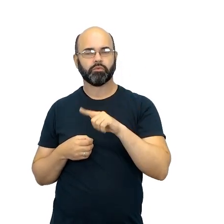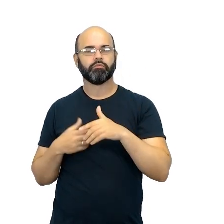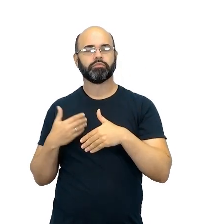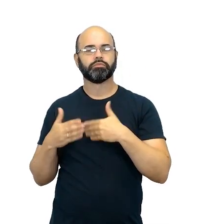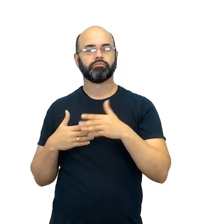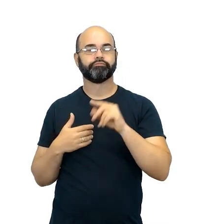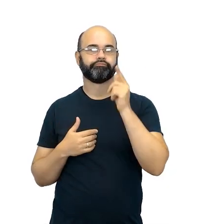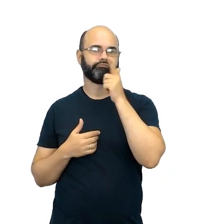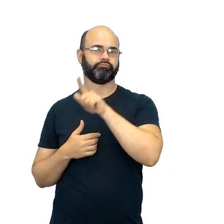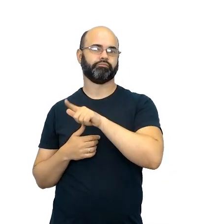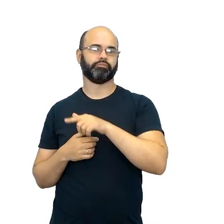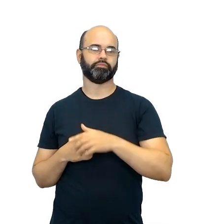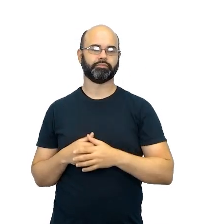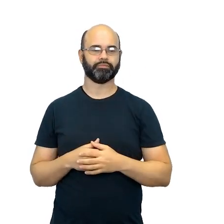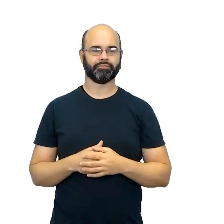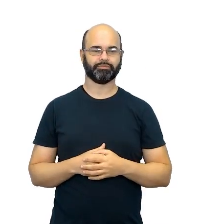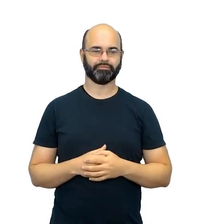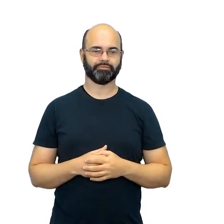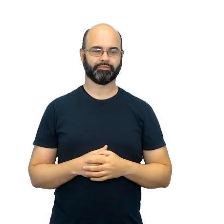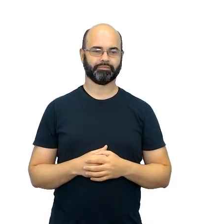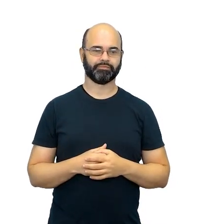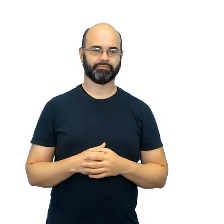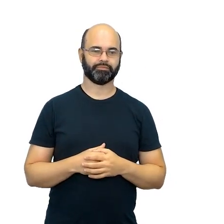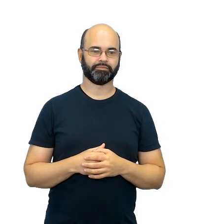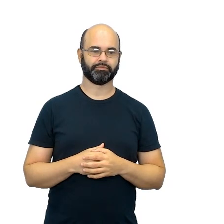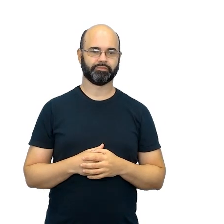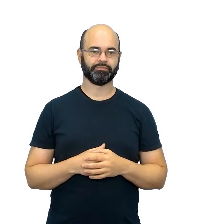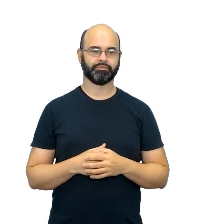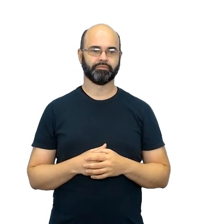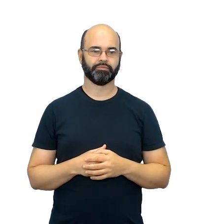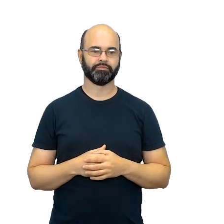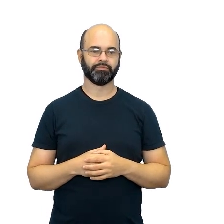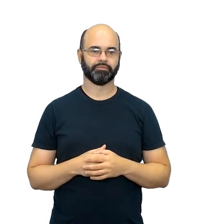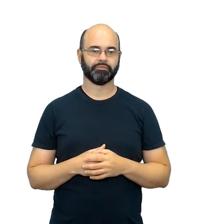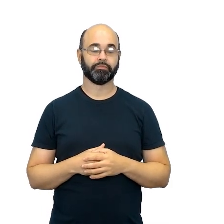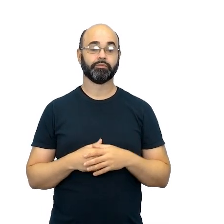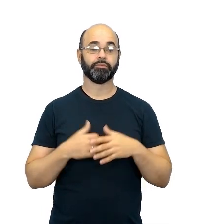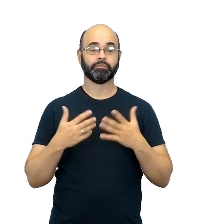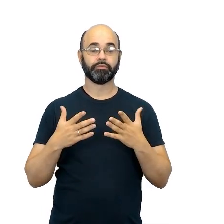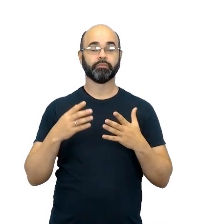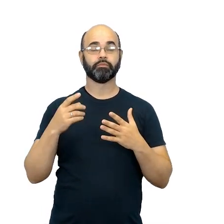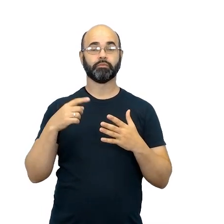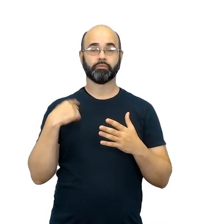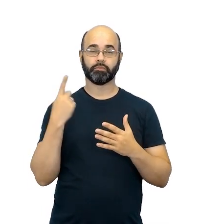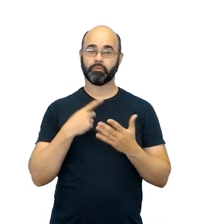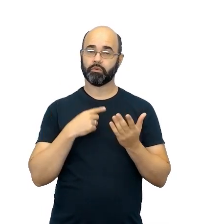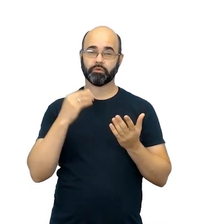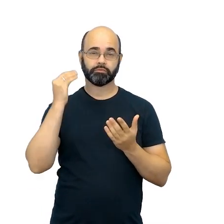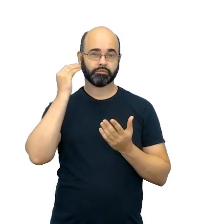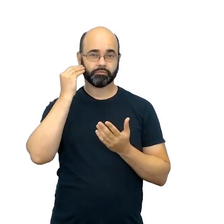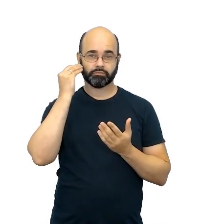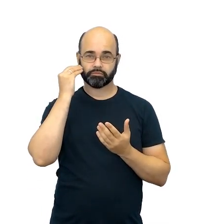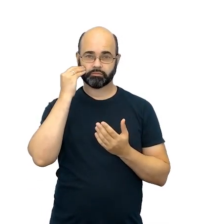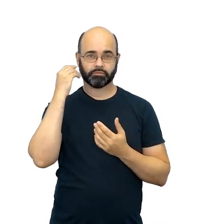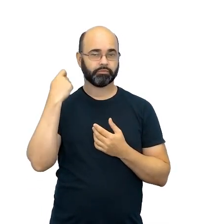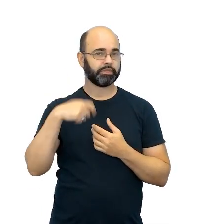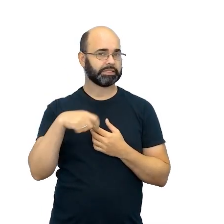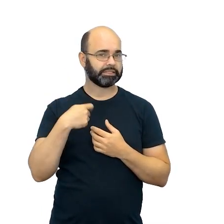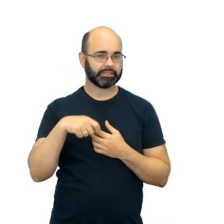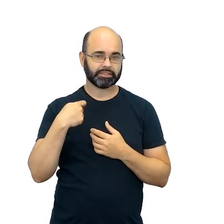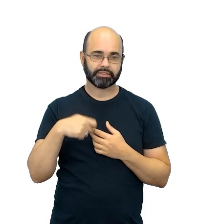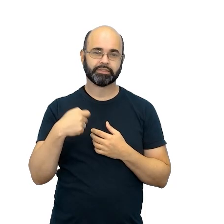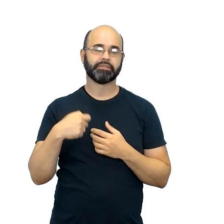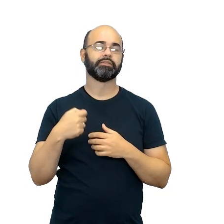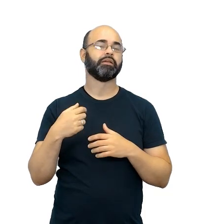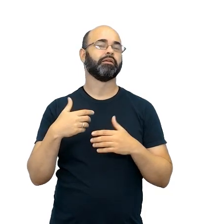Alguns itens aí, então, né? É claro que a gente compreende que cada realidade faz uma forma e tem que fazer isso, né? Elaborar um pouco mais aquilo que já foi